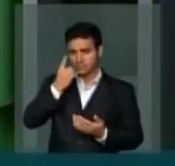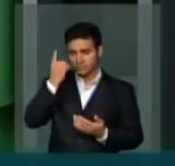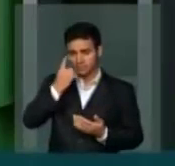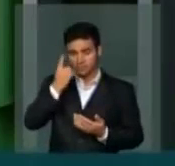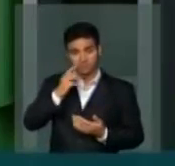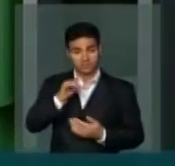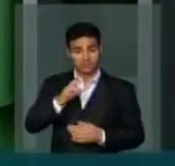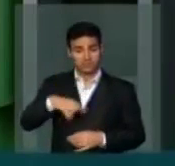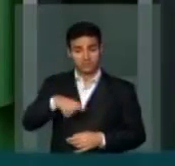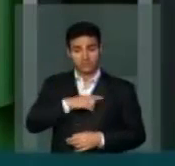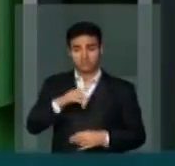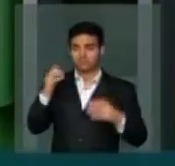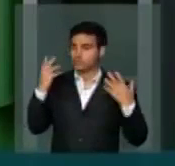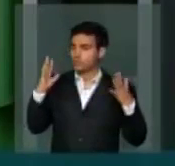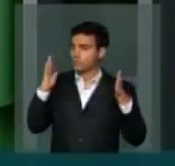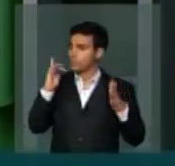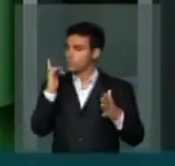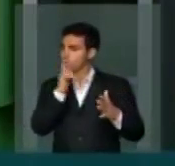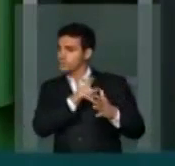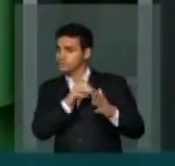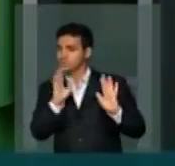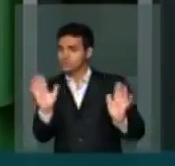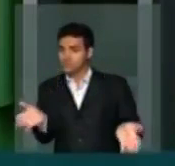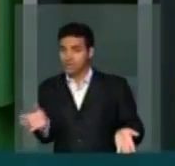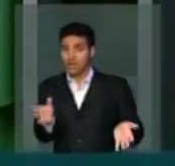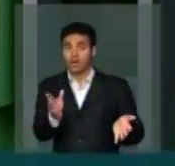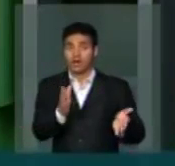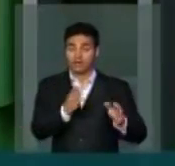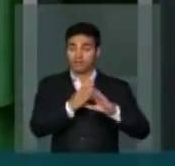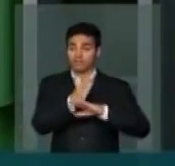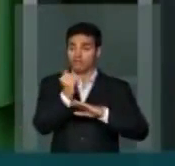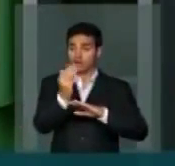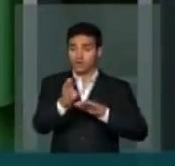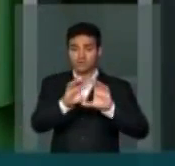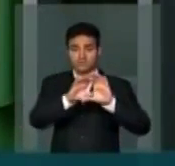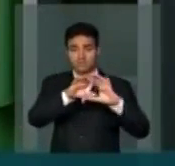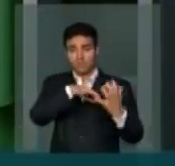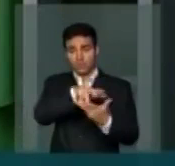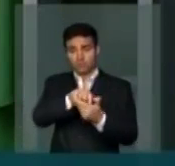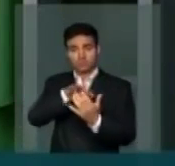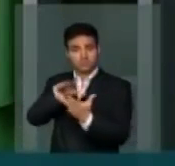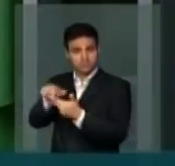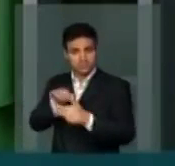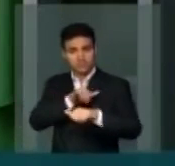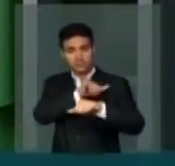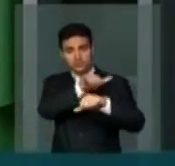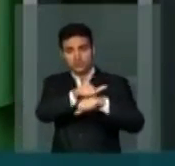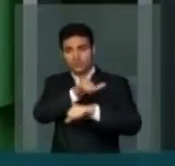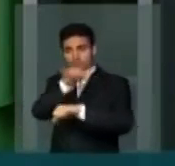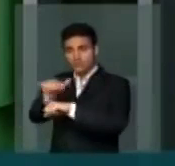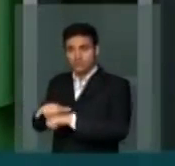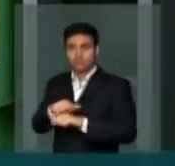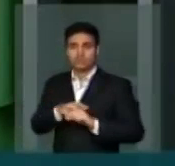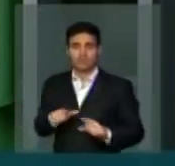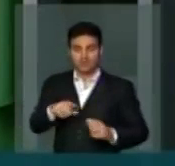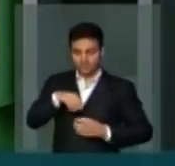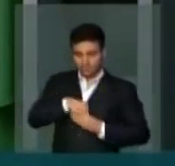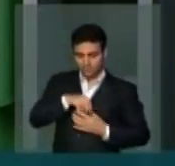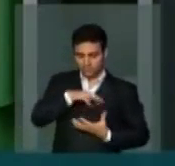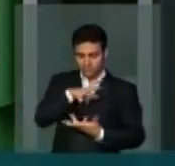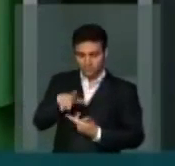se comemorar uma conquista espacial se ainda estamos velando a condição humana com incontáveis